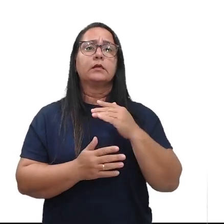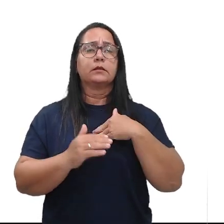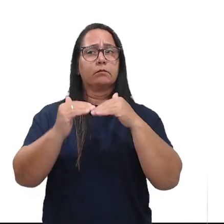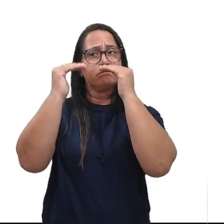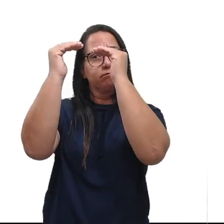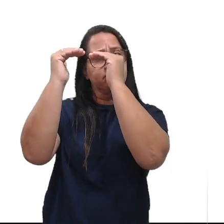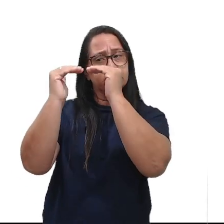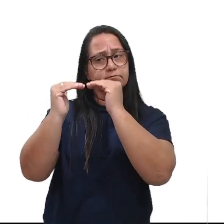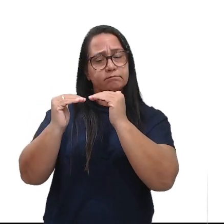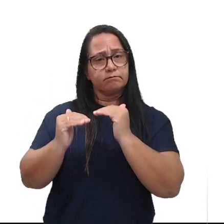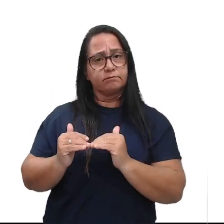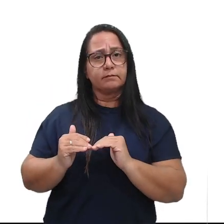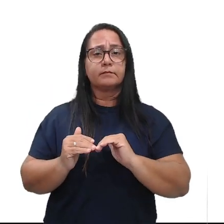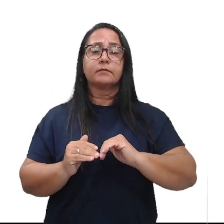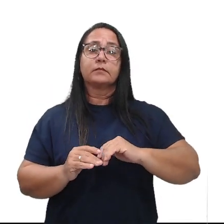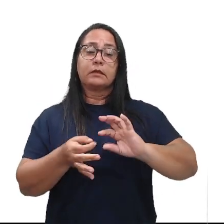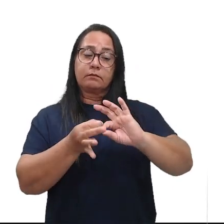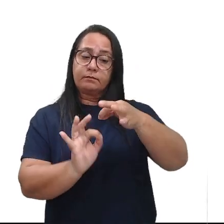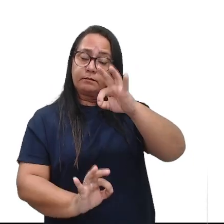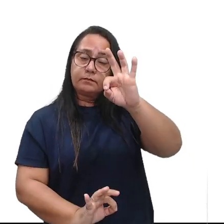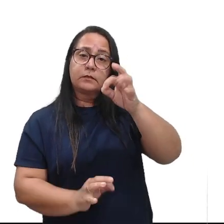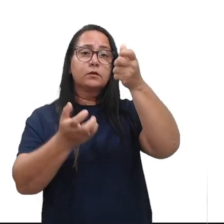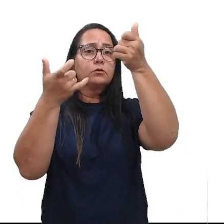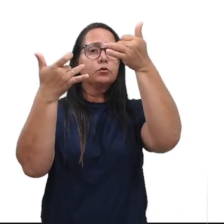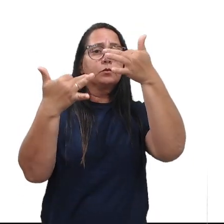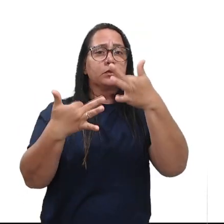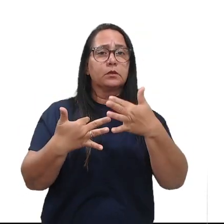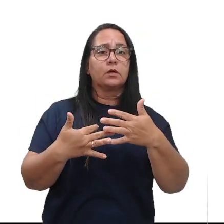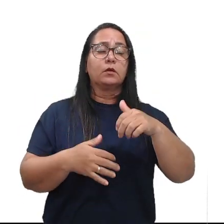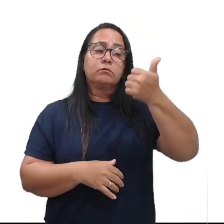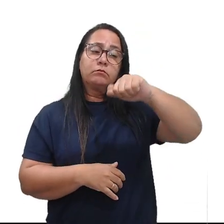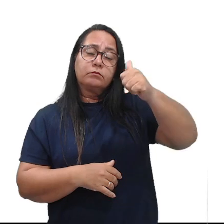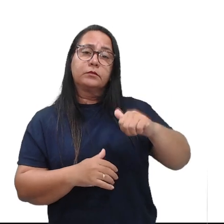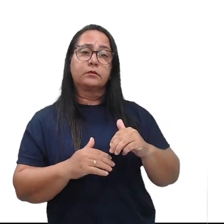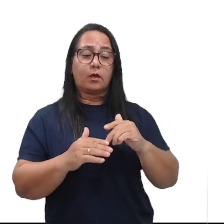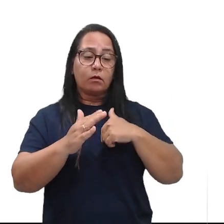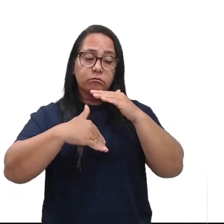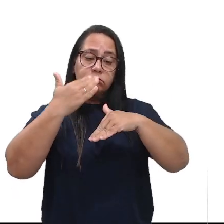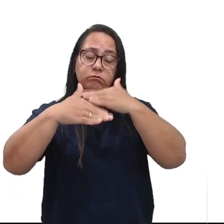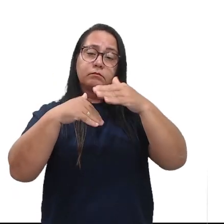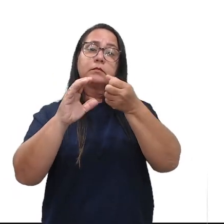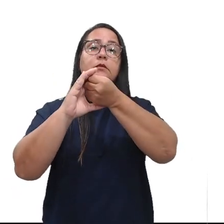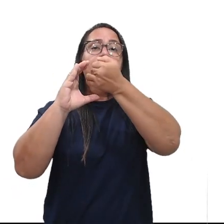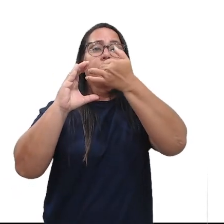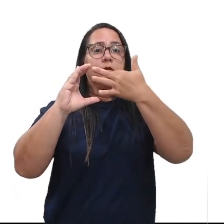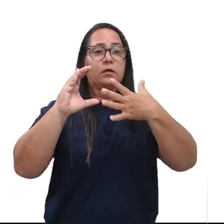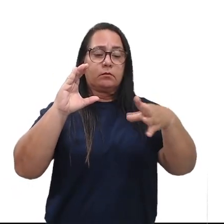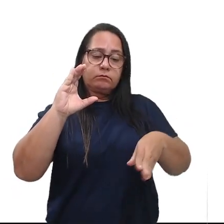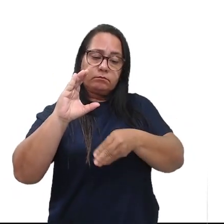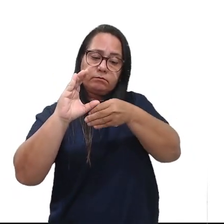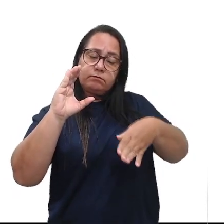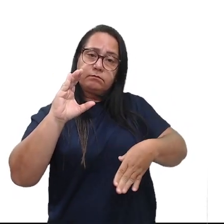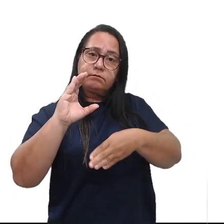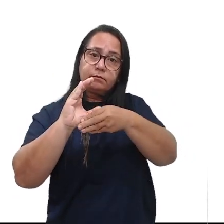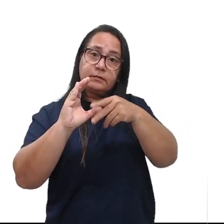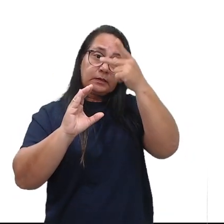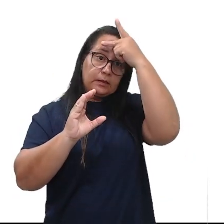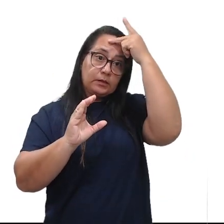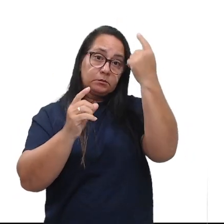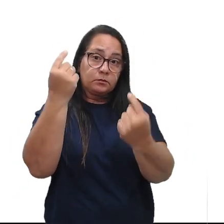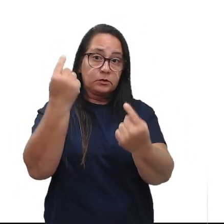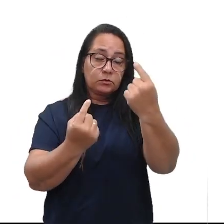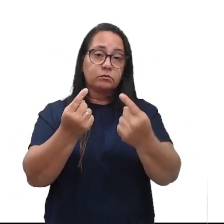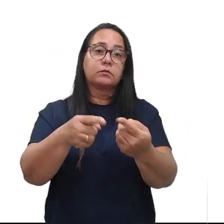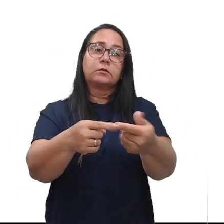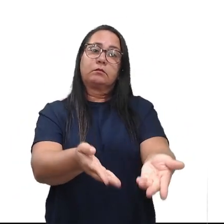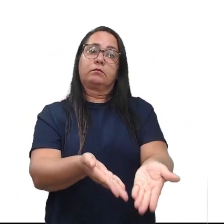discurso, Foucault descrevia aqui como discurso como uma construção das características provindas da sociedade de